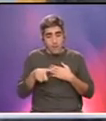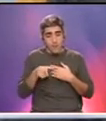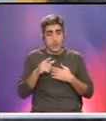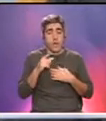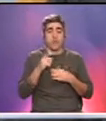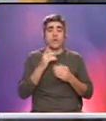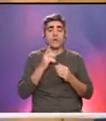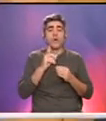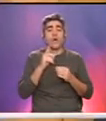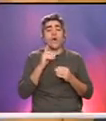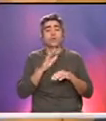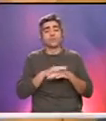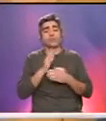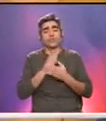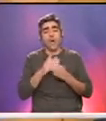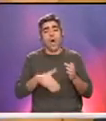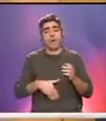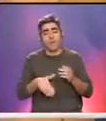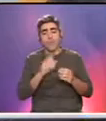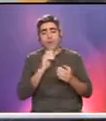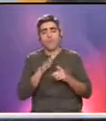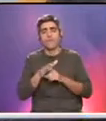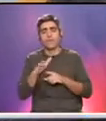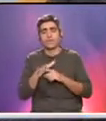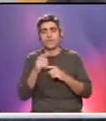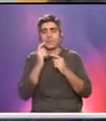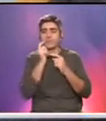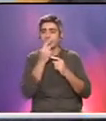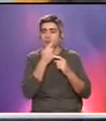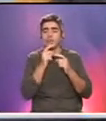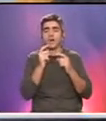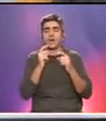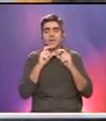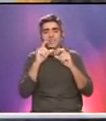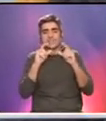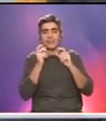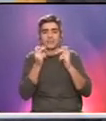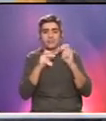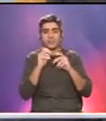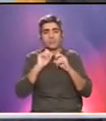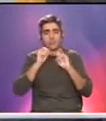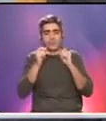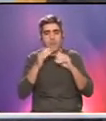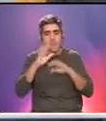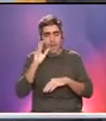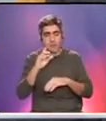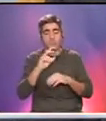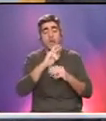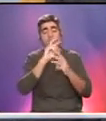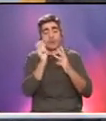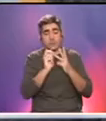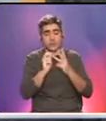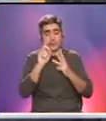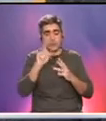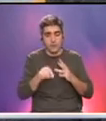que... Não é a gravidez, mas é o desarranjo hormonal que pode fazer as gengivas ficarem mais inflamadas e ter mais cáries. E terceiro,